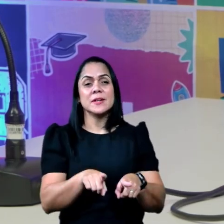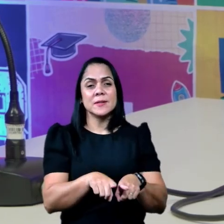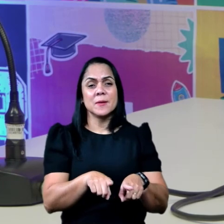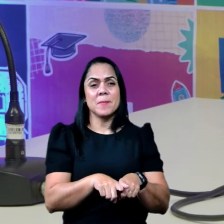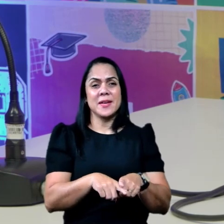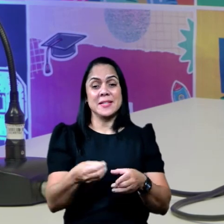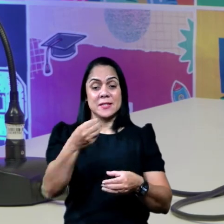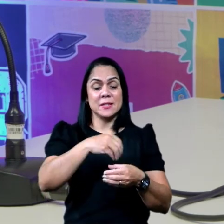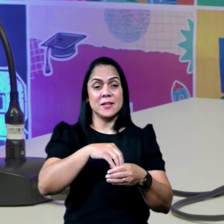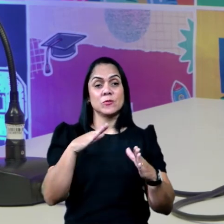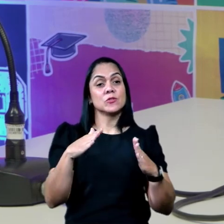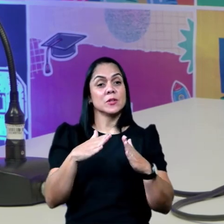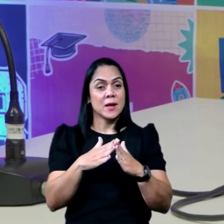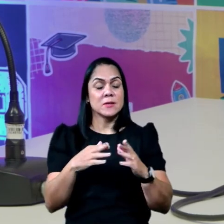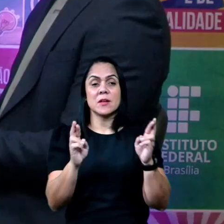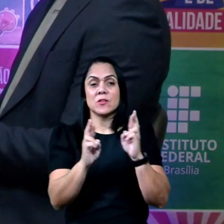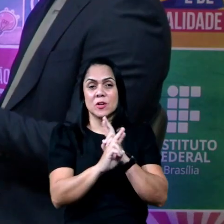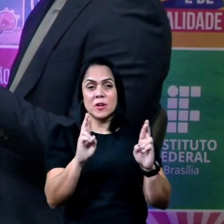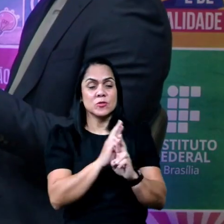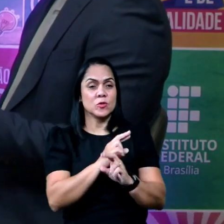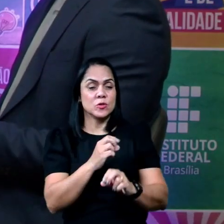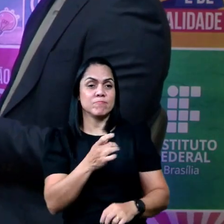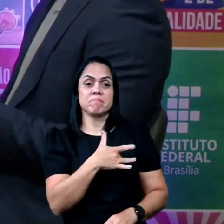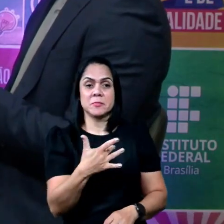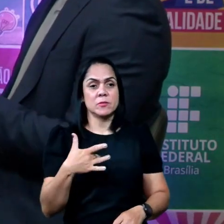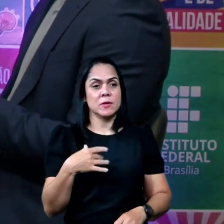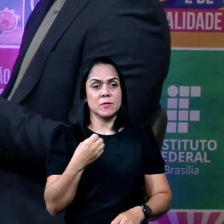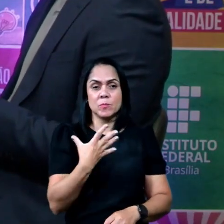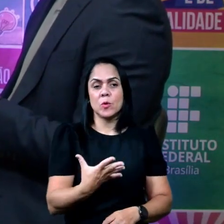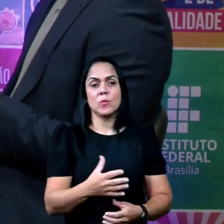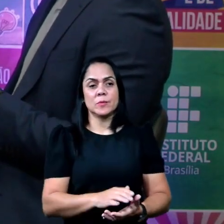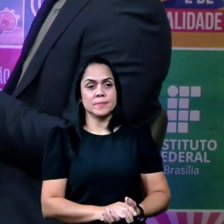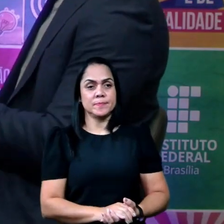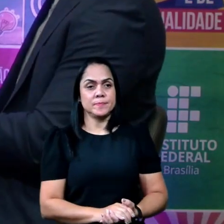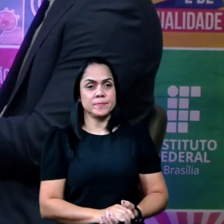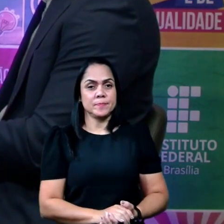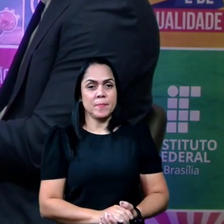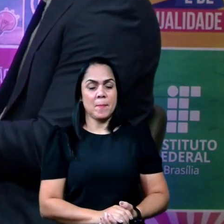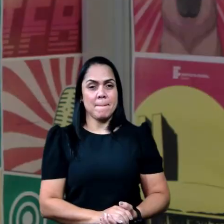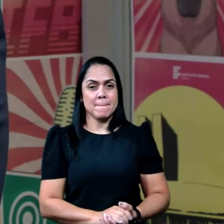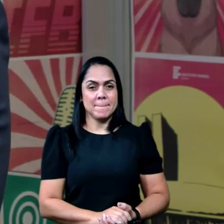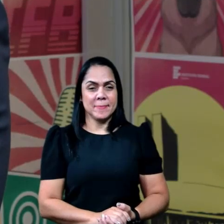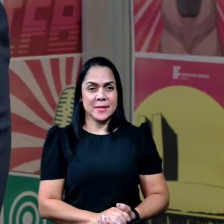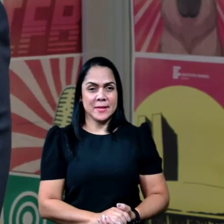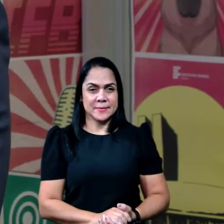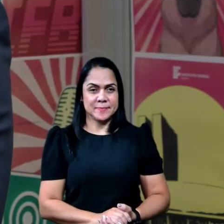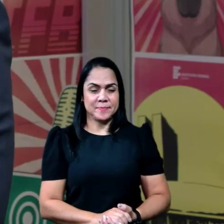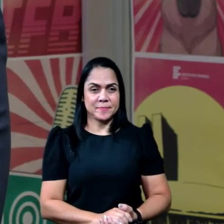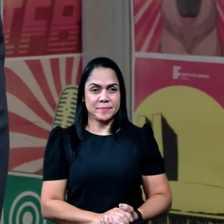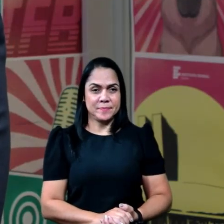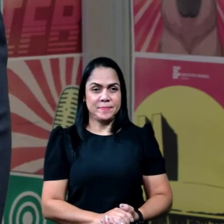um ambiente saudável, né, para as É. relações E saudáveis. doutora Ruth, deixa eu só colocar mais um ponto, fugindo do nosso roteiro, que é